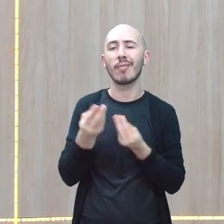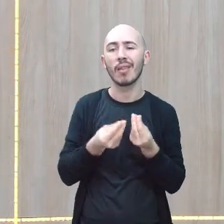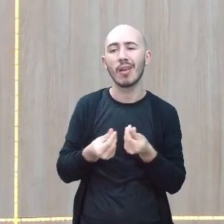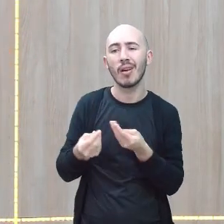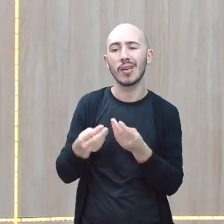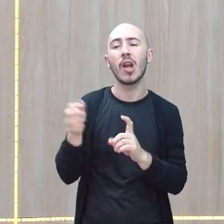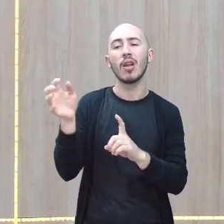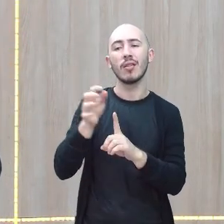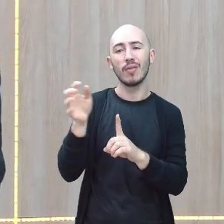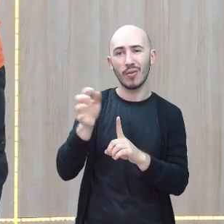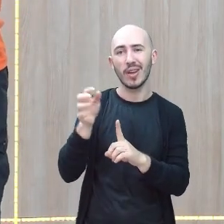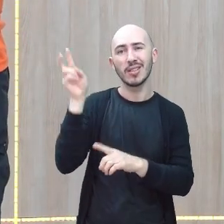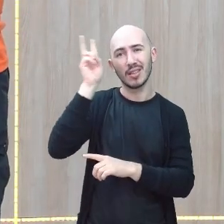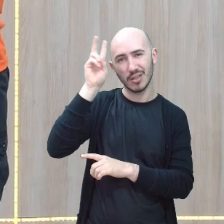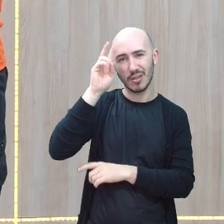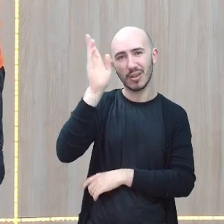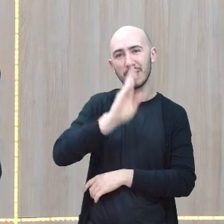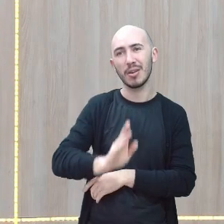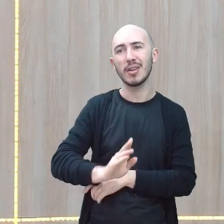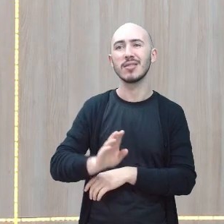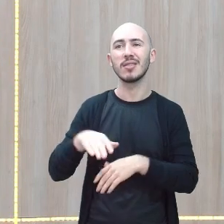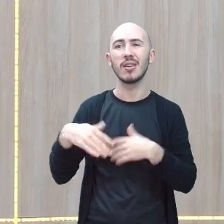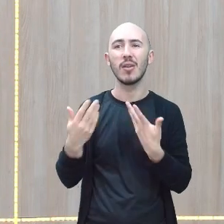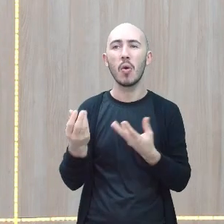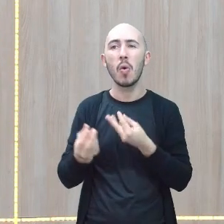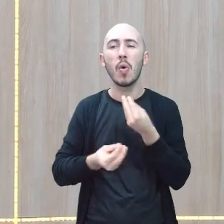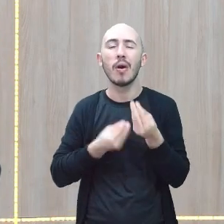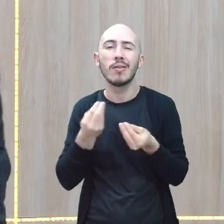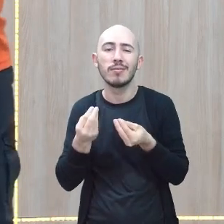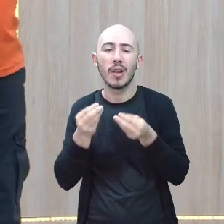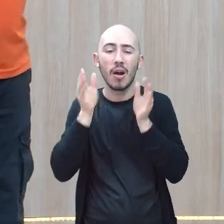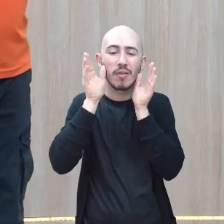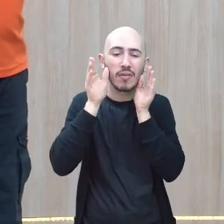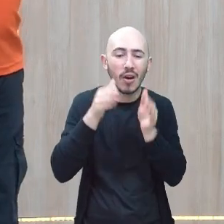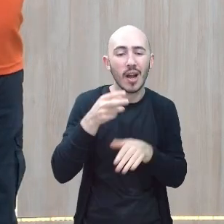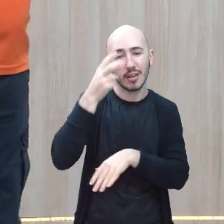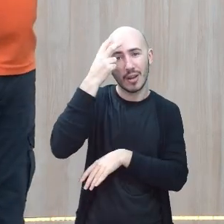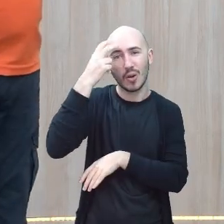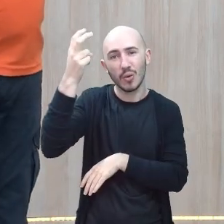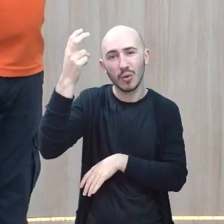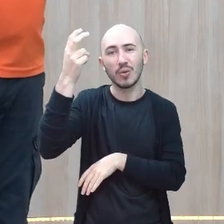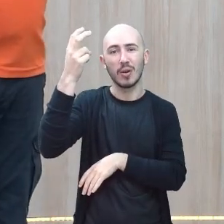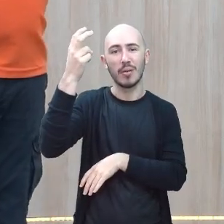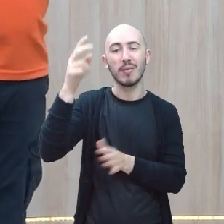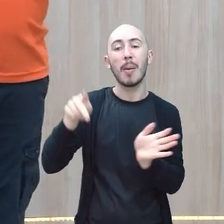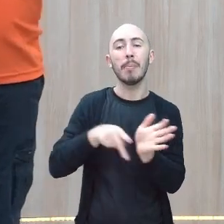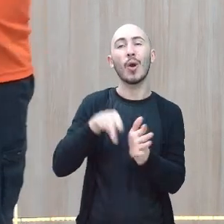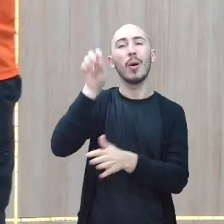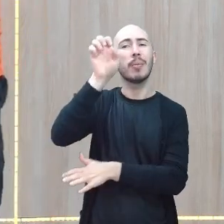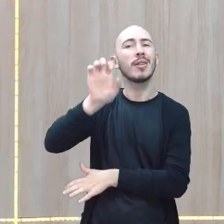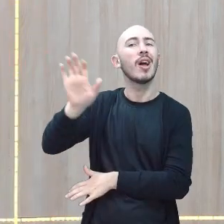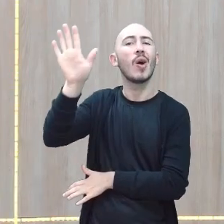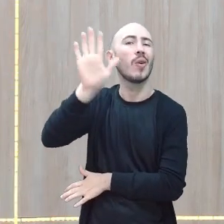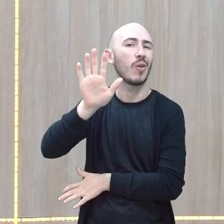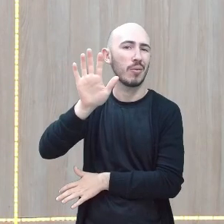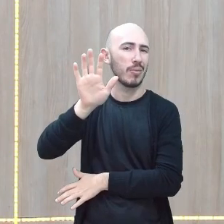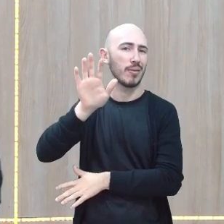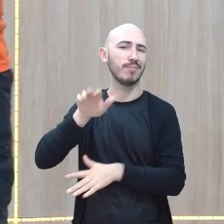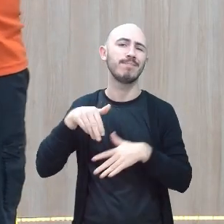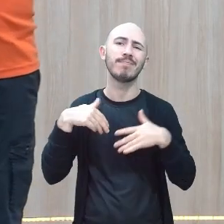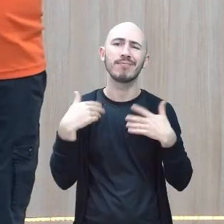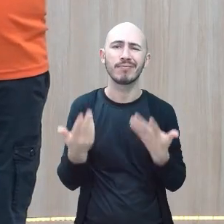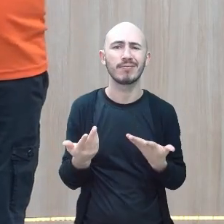história muito voltada à questão de uma cultura eurocêntrica, né, ou europocêntrica, né?